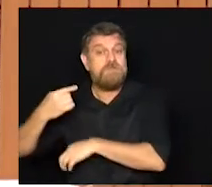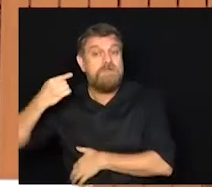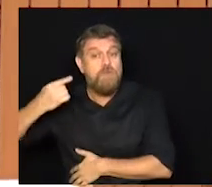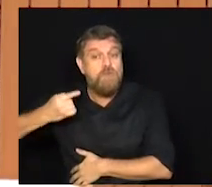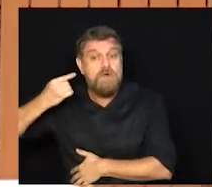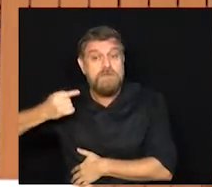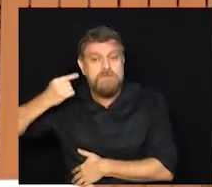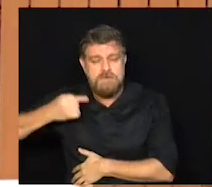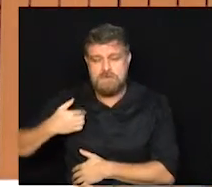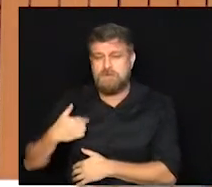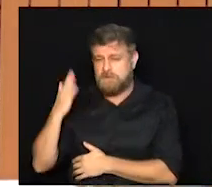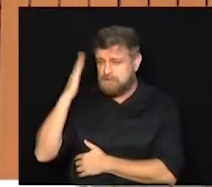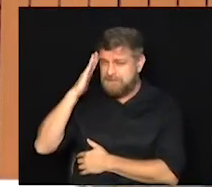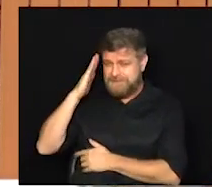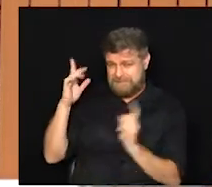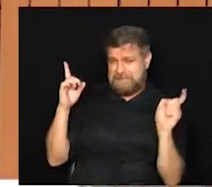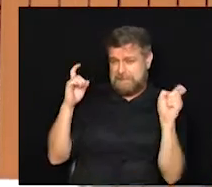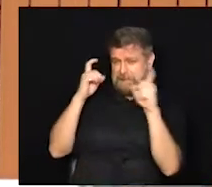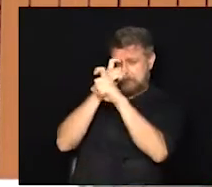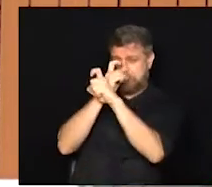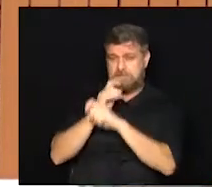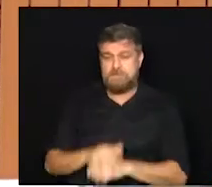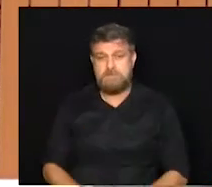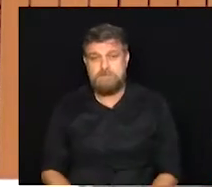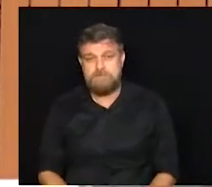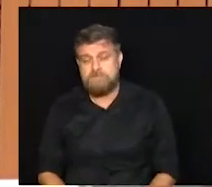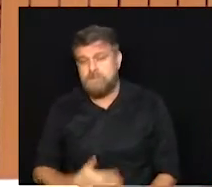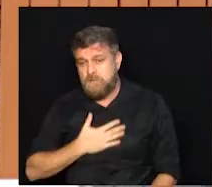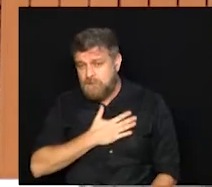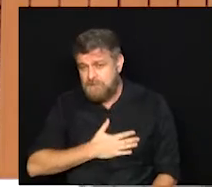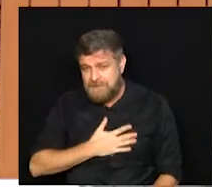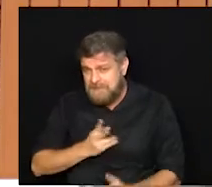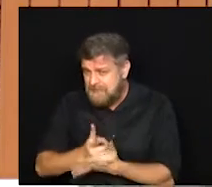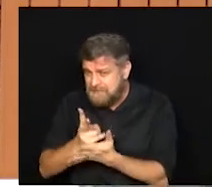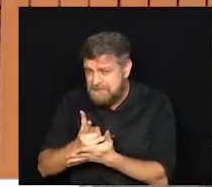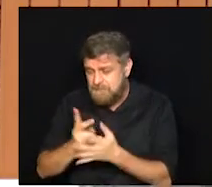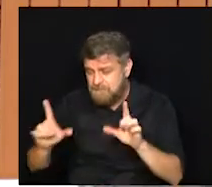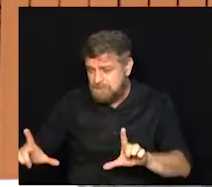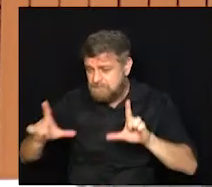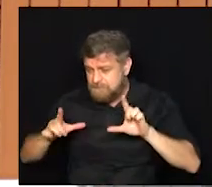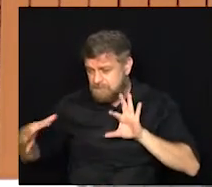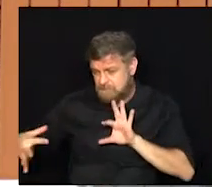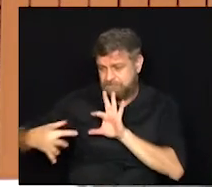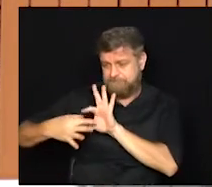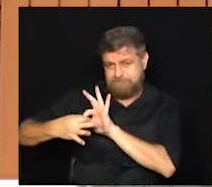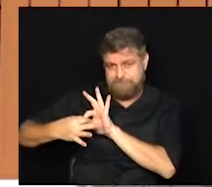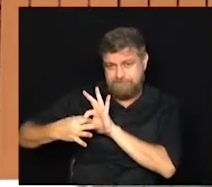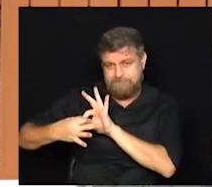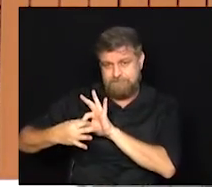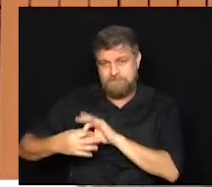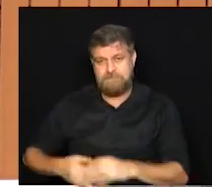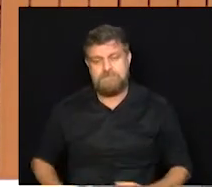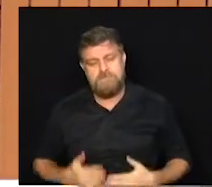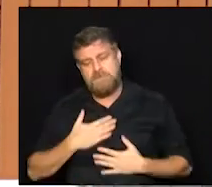realmente da dificuldade e gostaria que sempre você estivesse presente com a gente, tá? Para tirar nossas dúvidas. Será uma